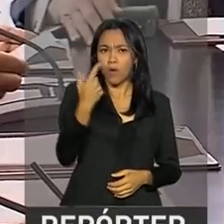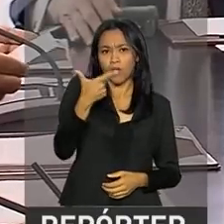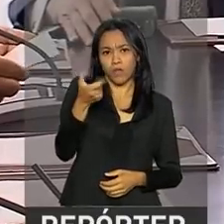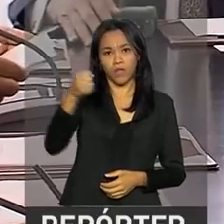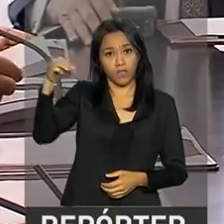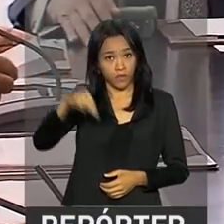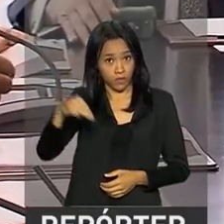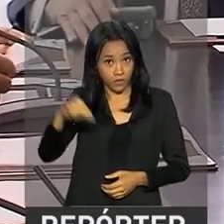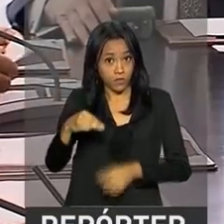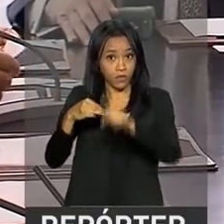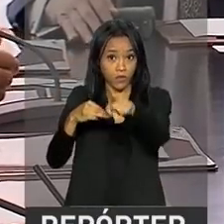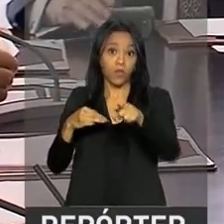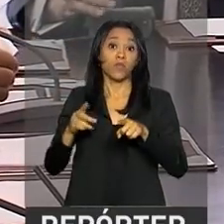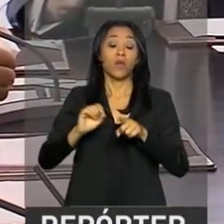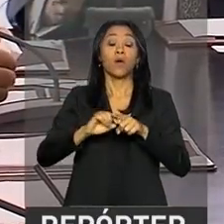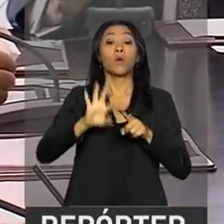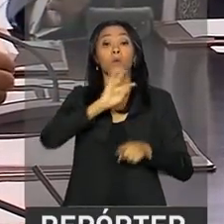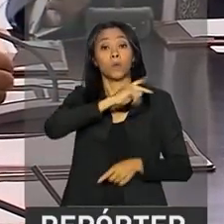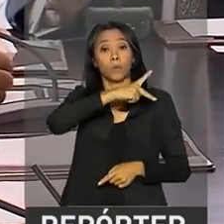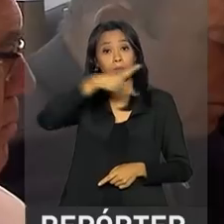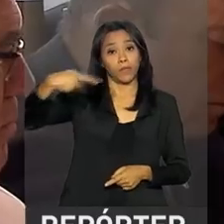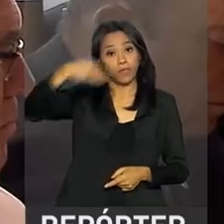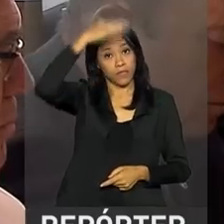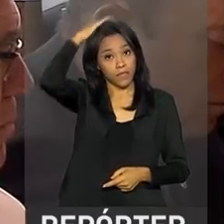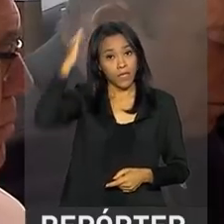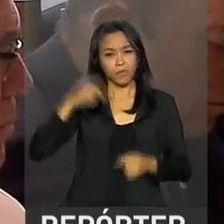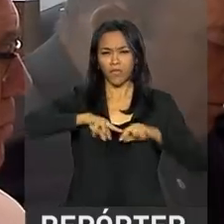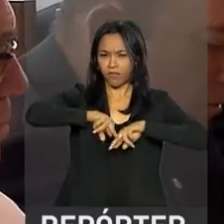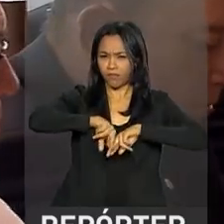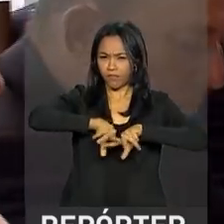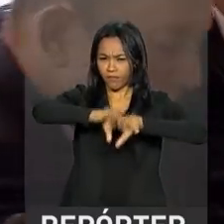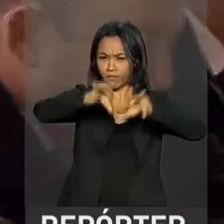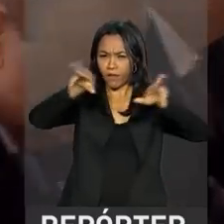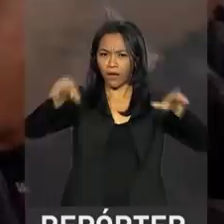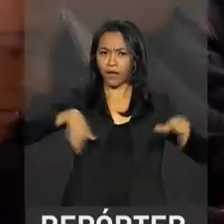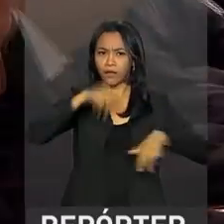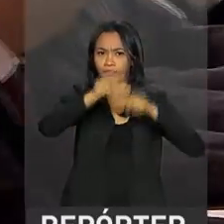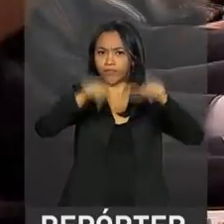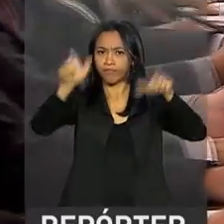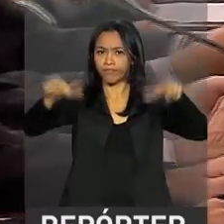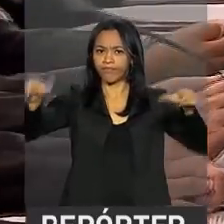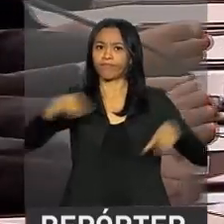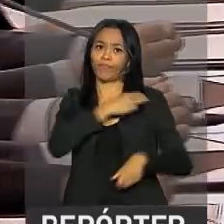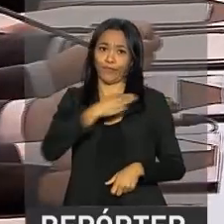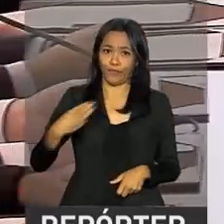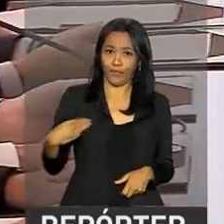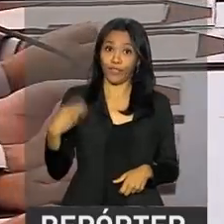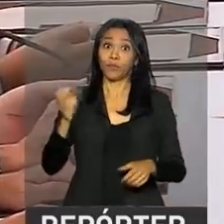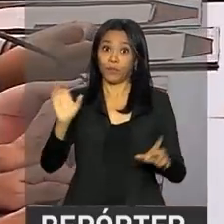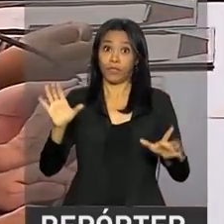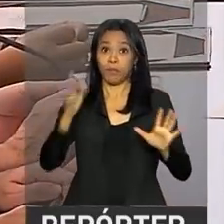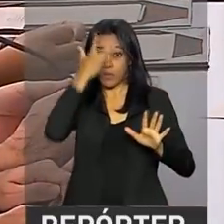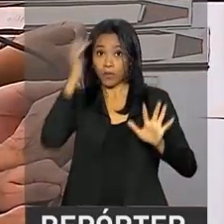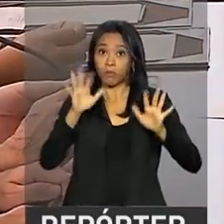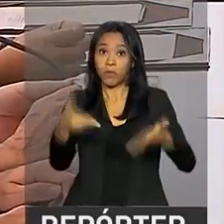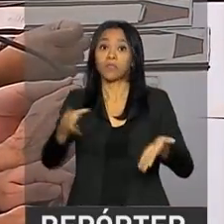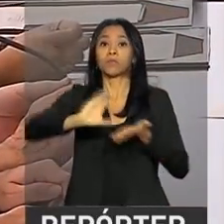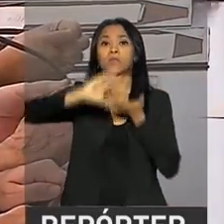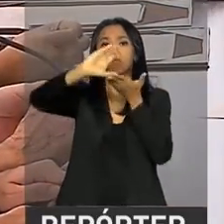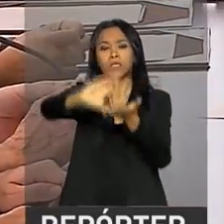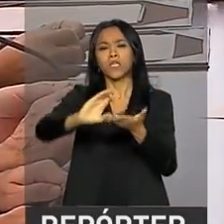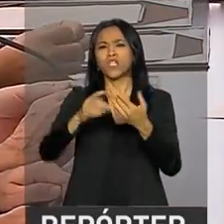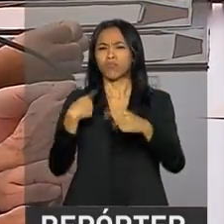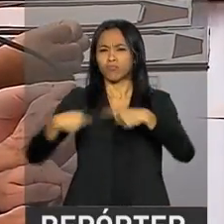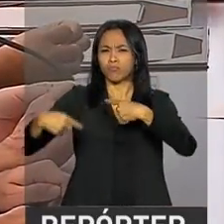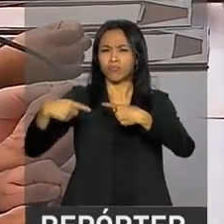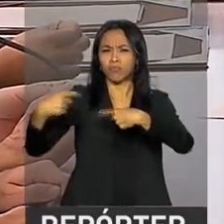presidente michel temer ministros de estado e parlamentares integrantes dos conselhos discutiram o decreto de intervenção